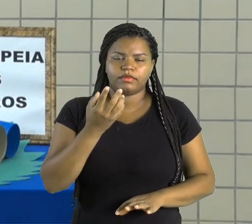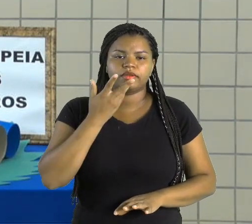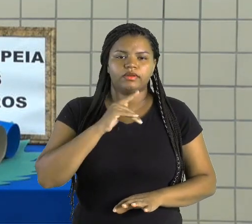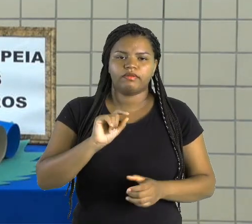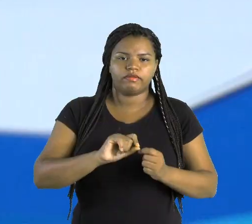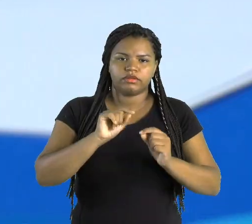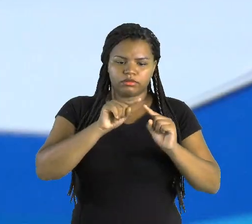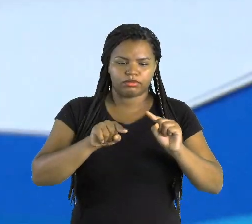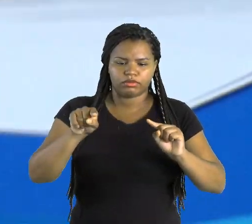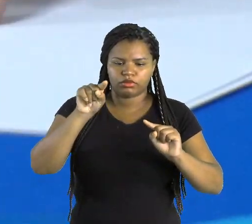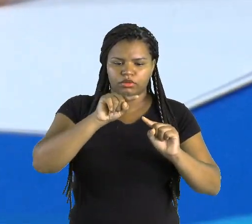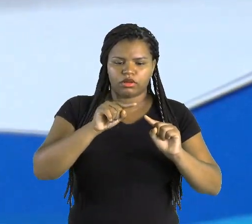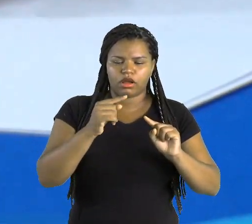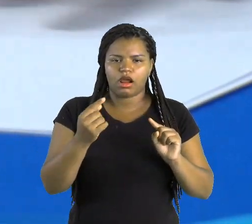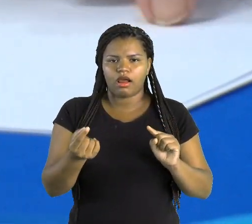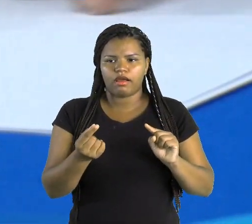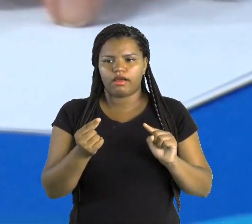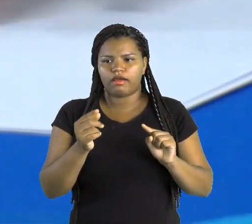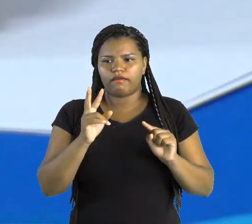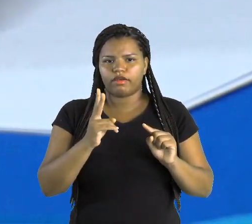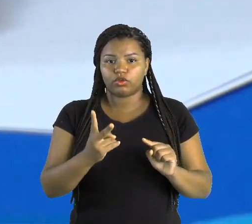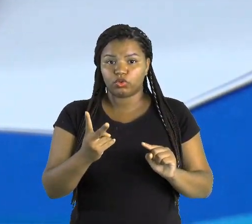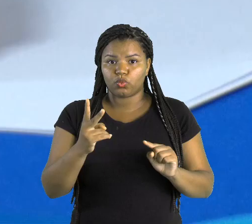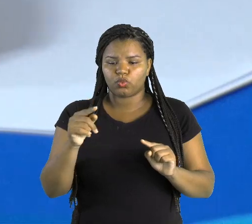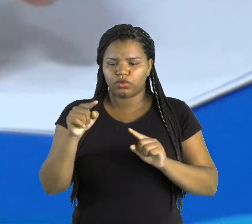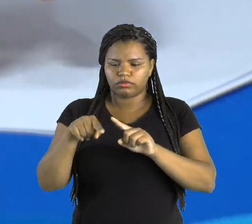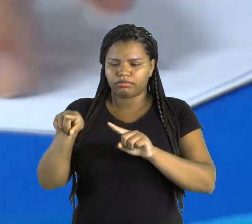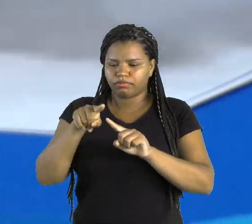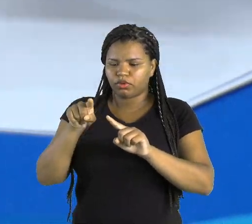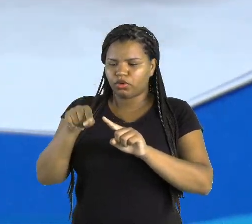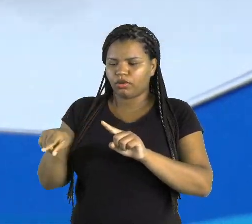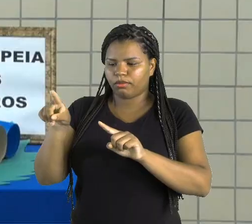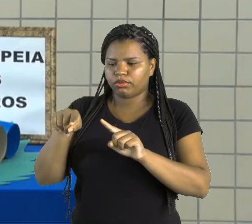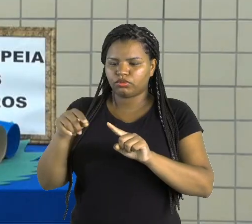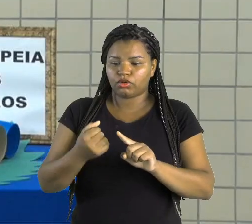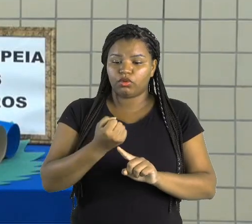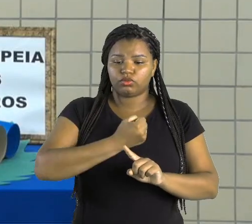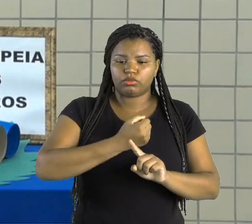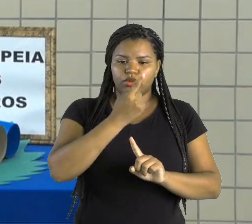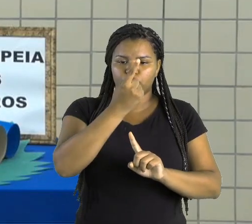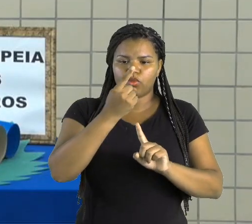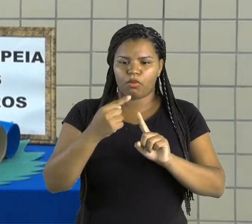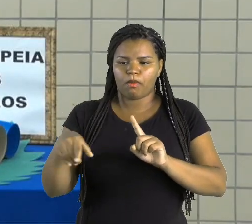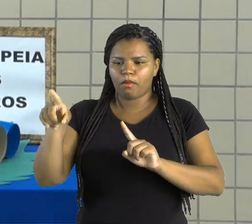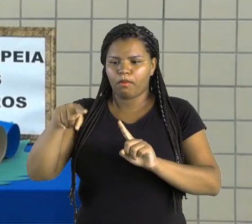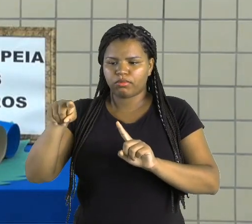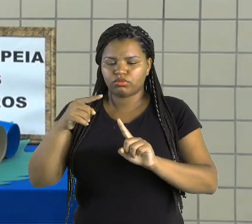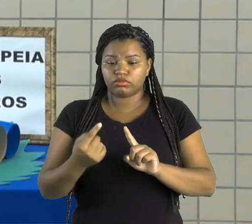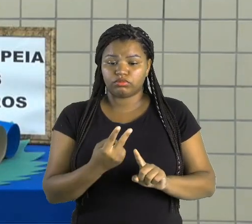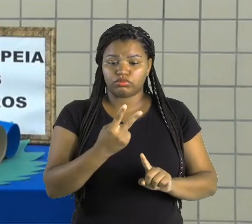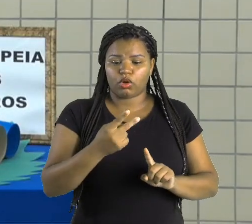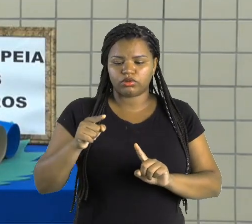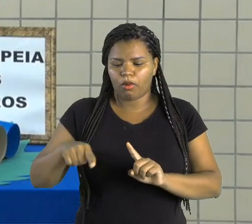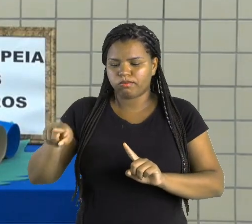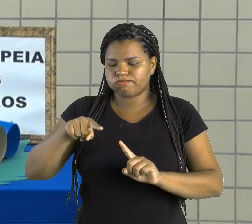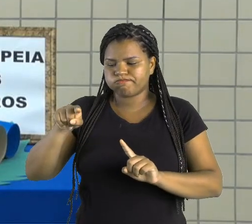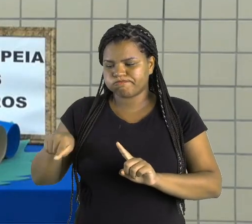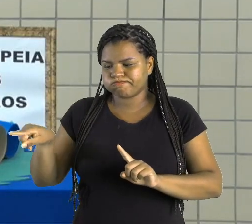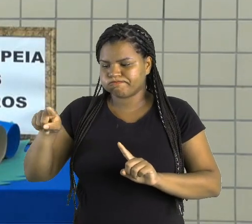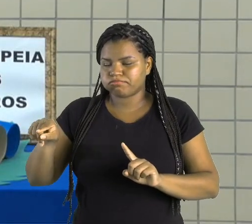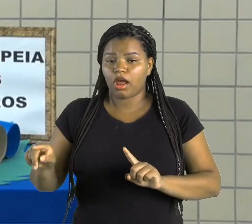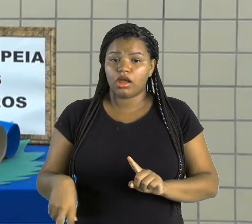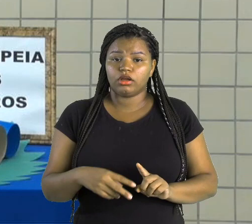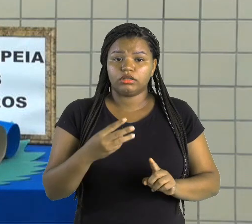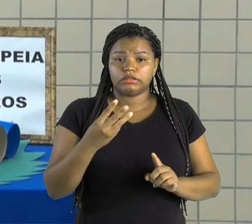No número 2, 2 bolinhas. E assim sucessivamente. Caso a criança tenha alguma dificuldade